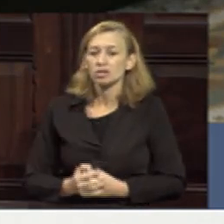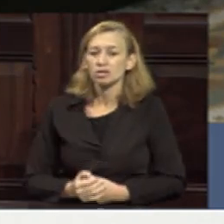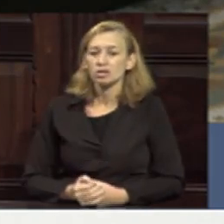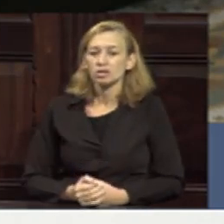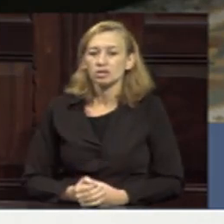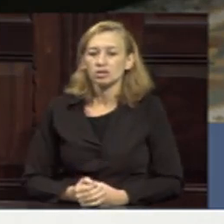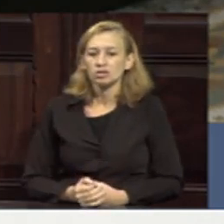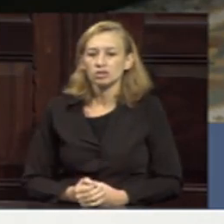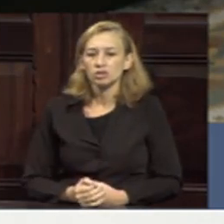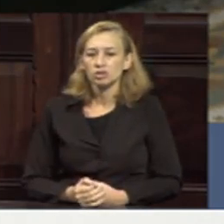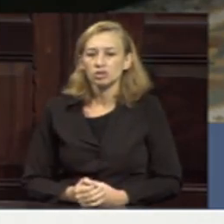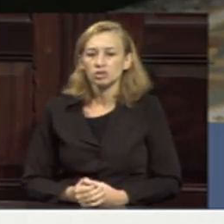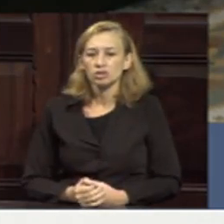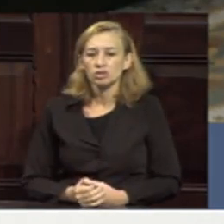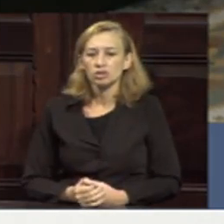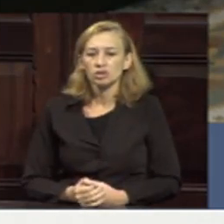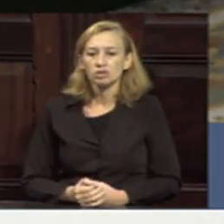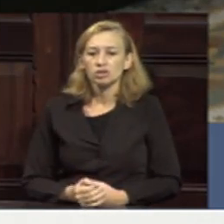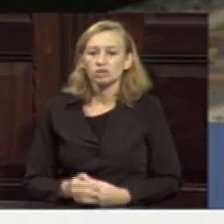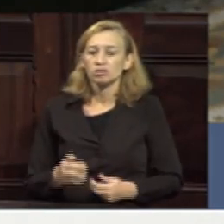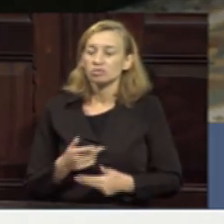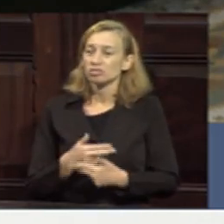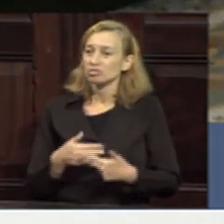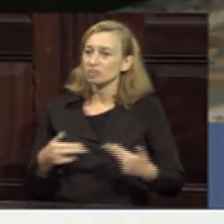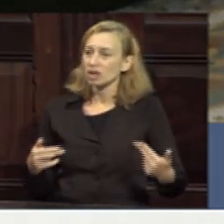as versões são muitas.